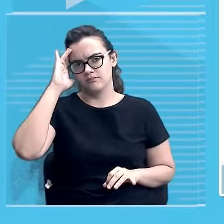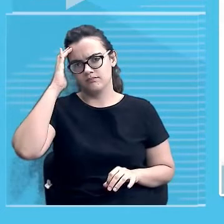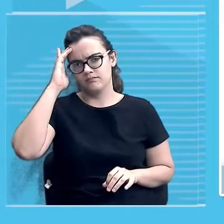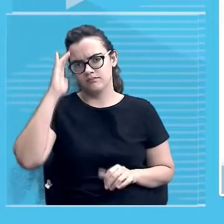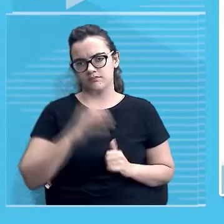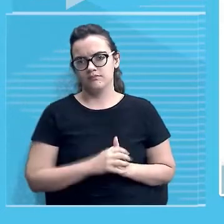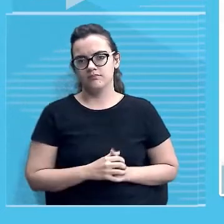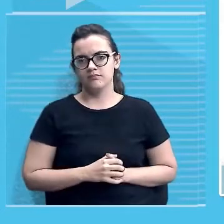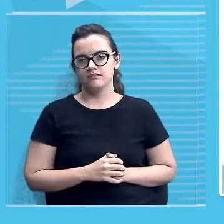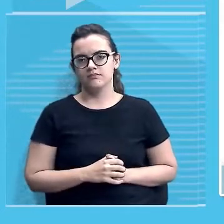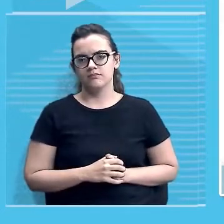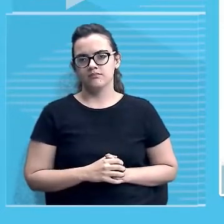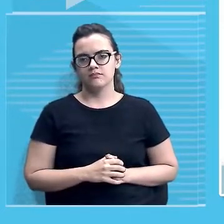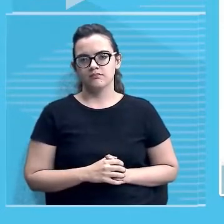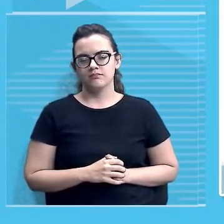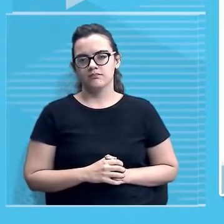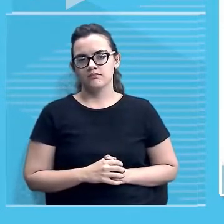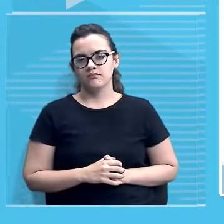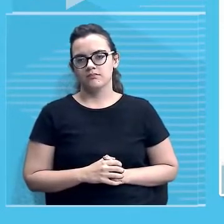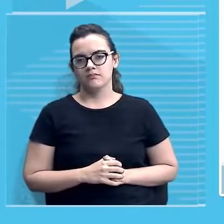Galerinha, esse outro